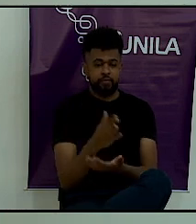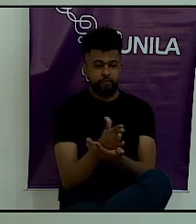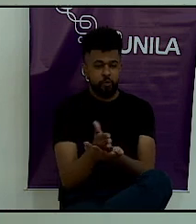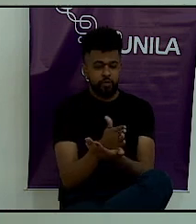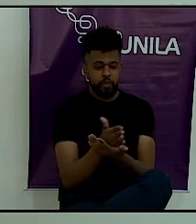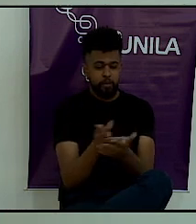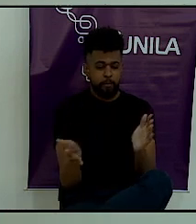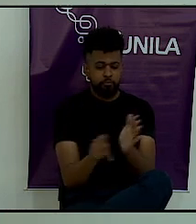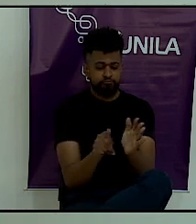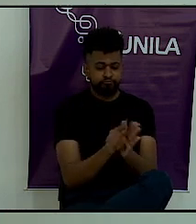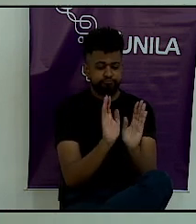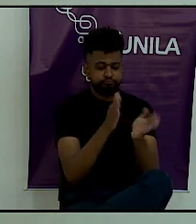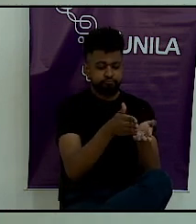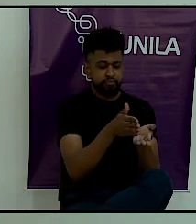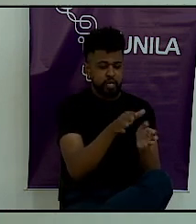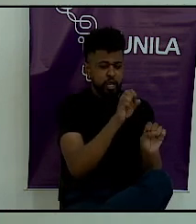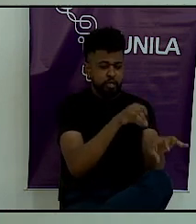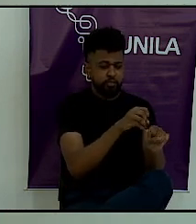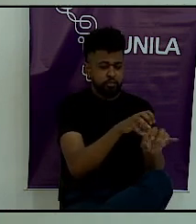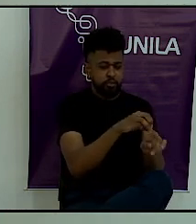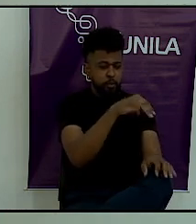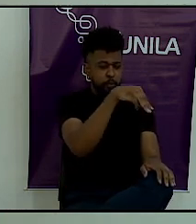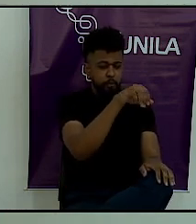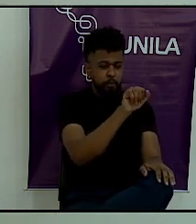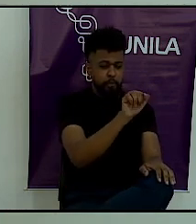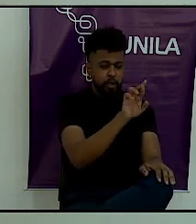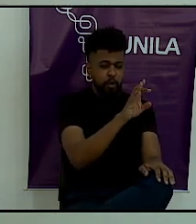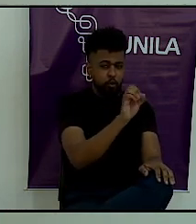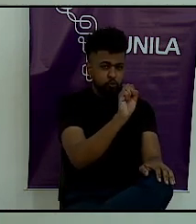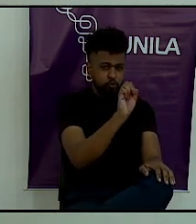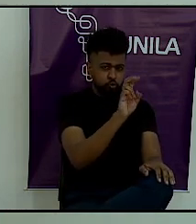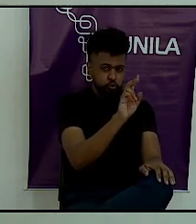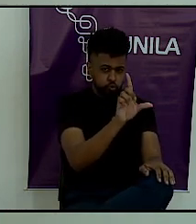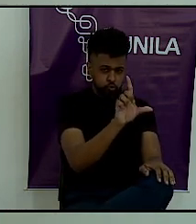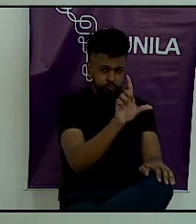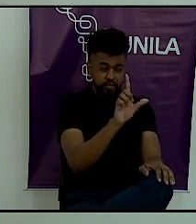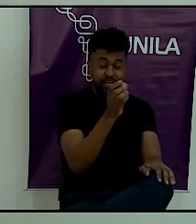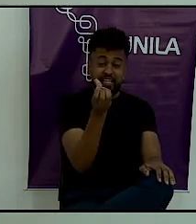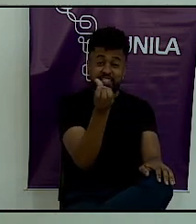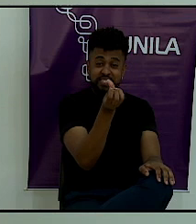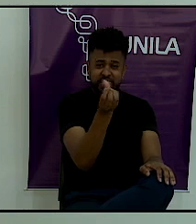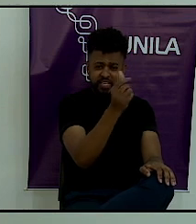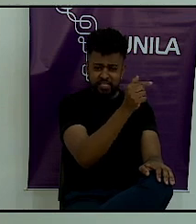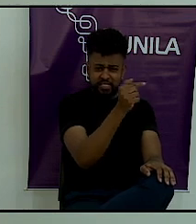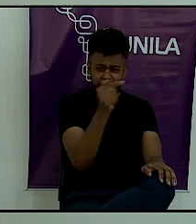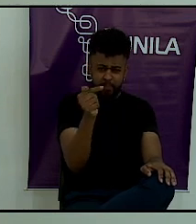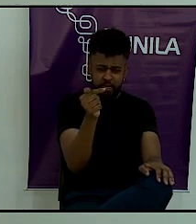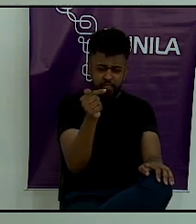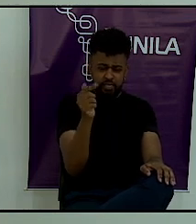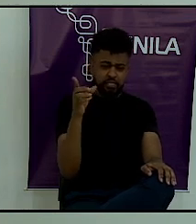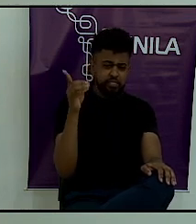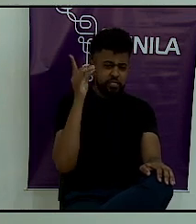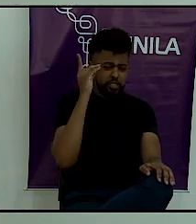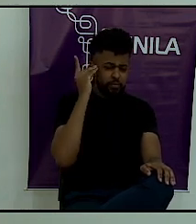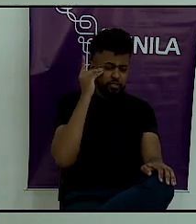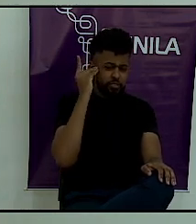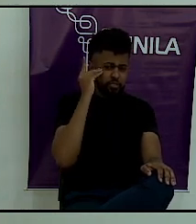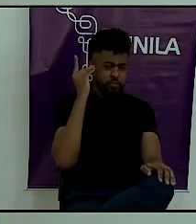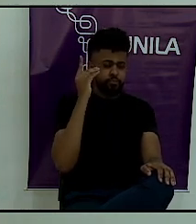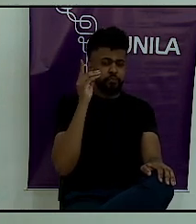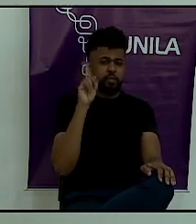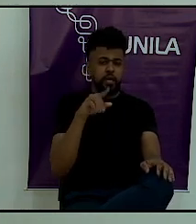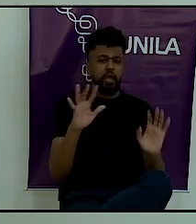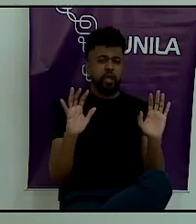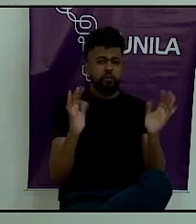setor educacional do Mercosul. E com a 6ª Semana da Síndrome de Down, que já é